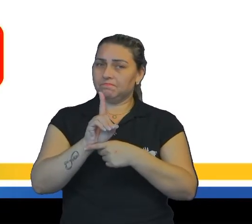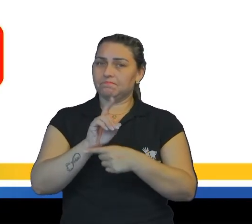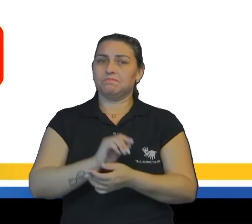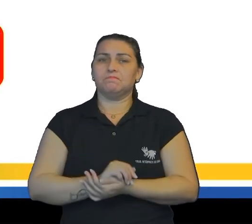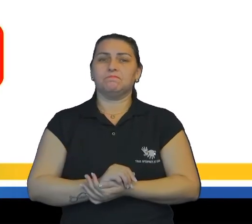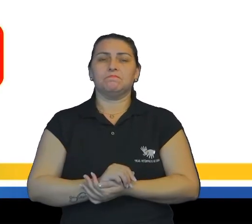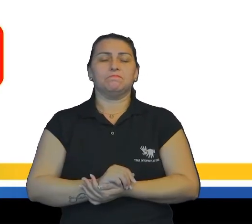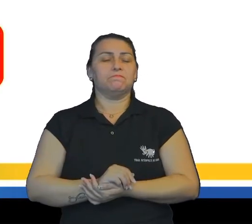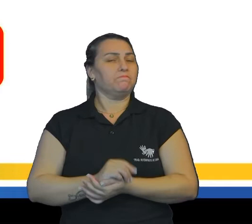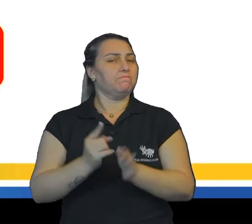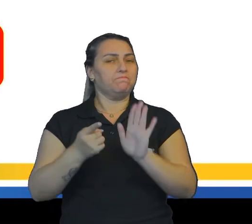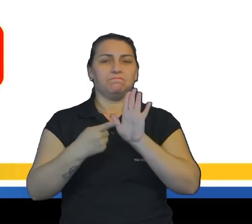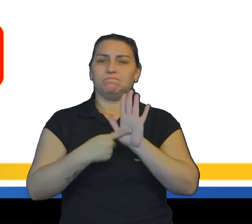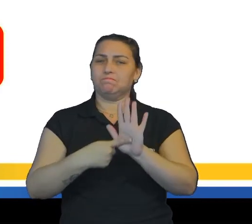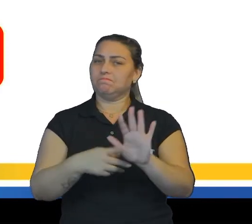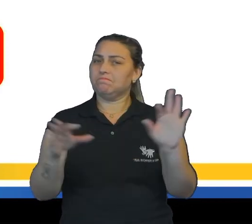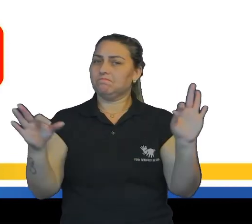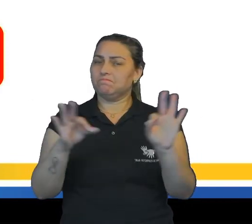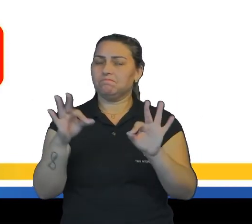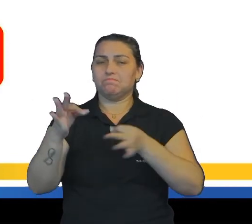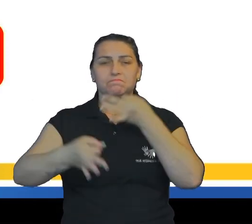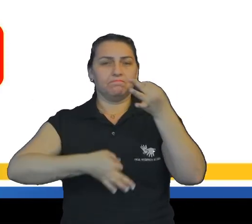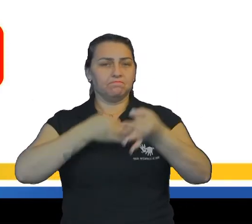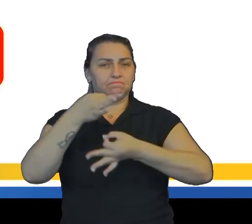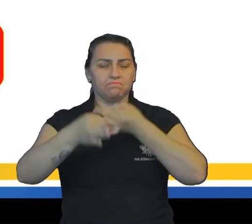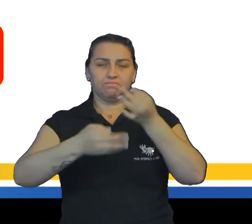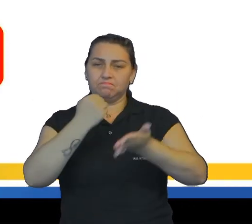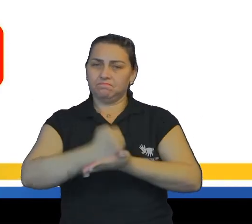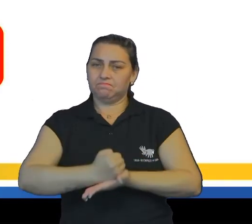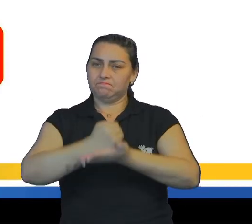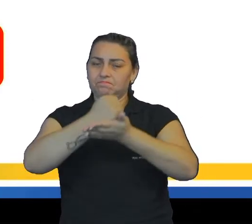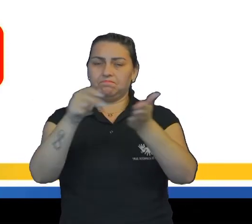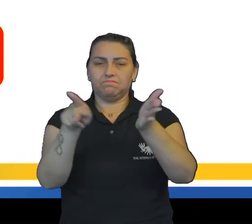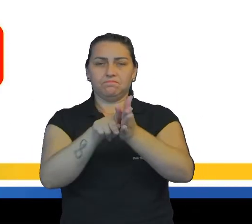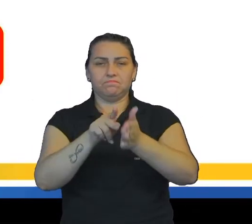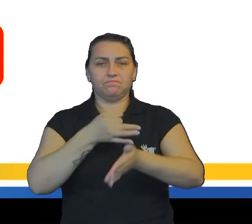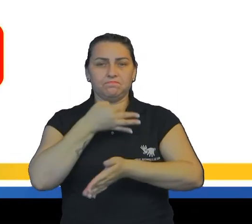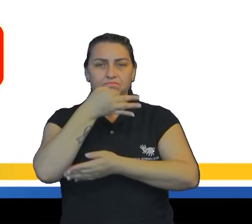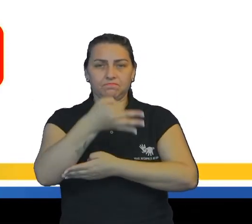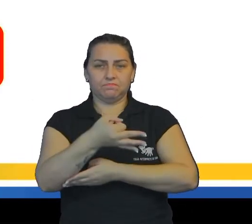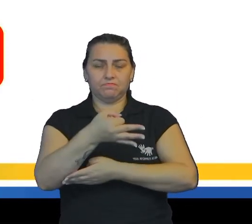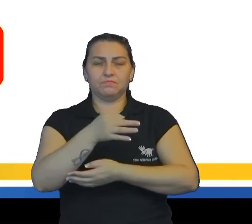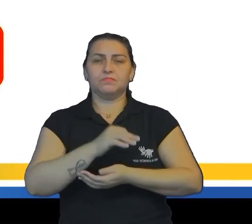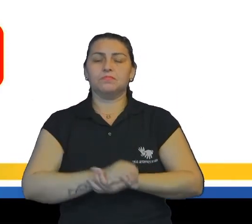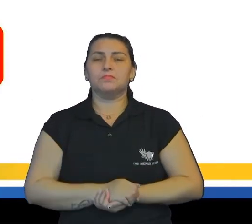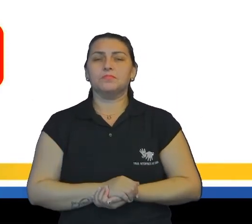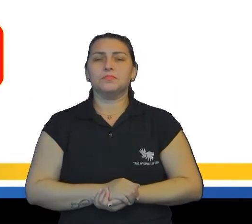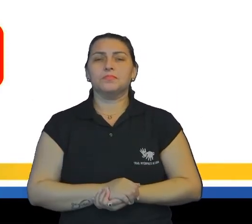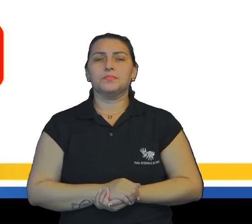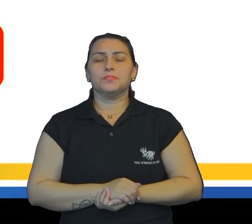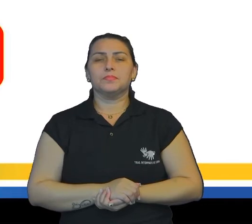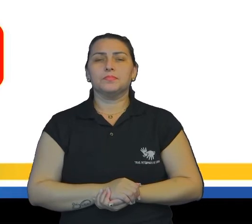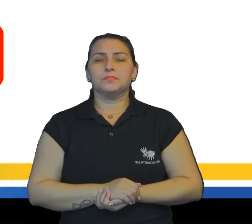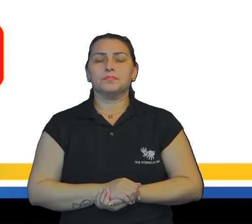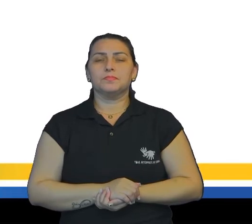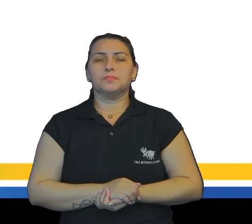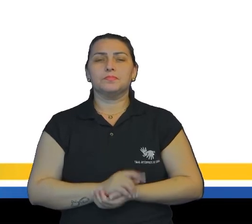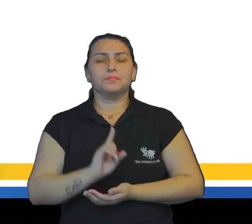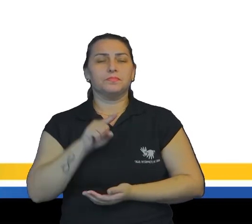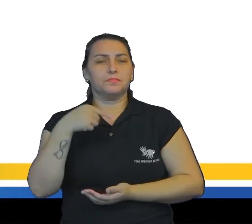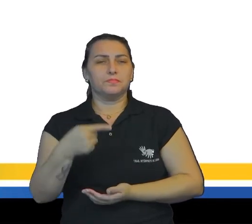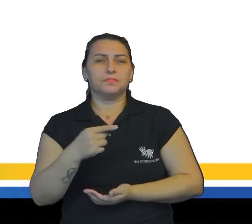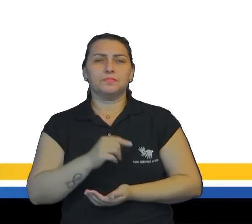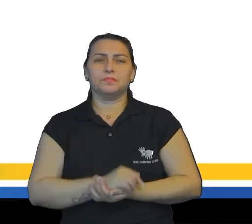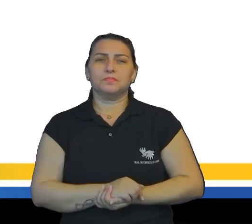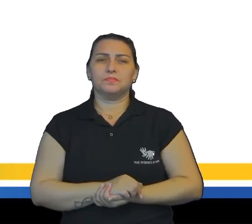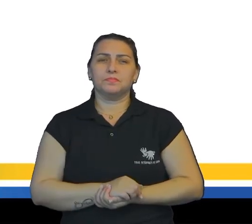D. Ele não apresenta um argumento que sustente a opinião. Vamos ao próximo?